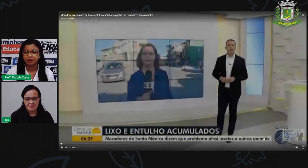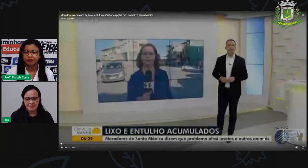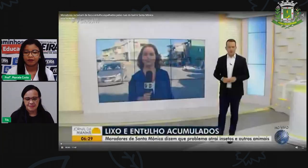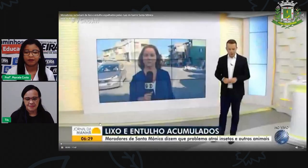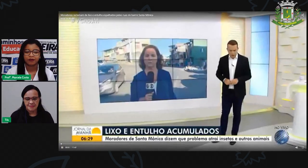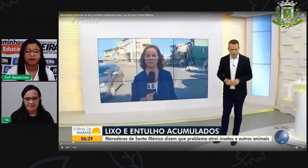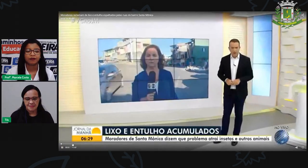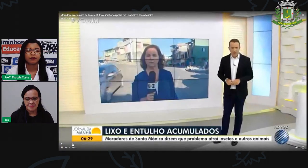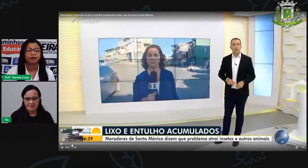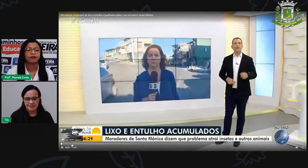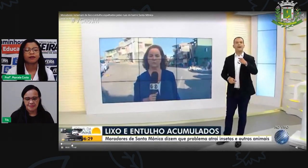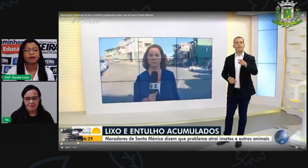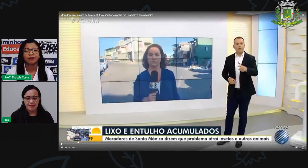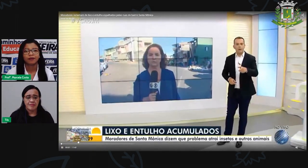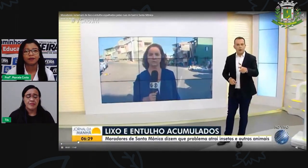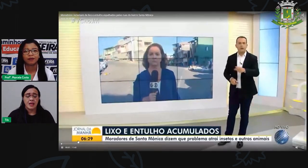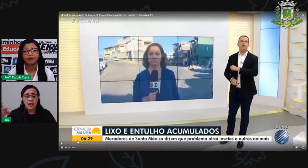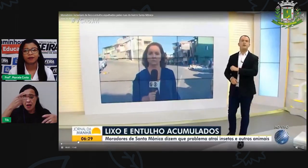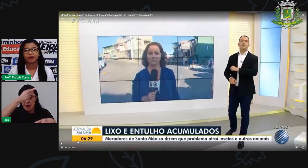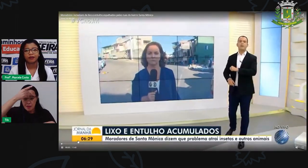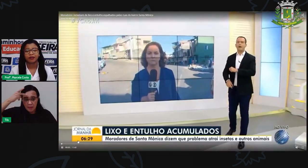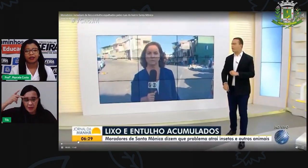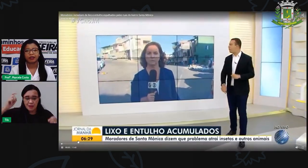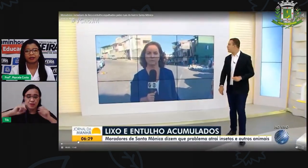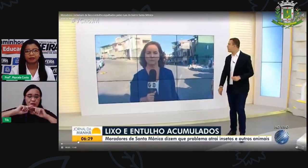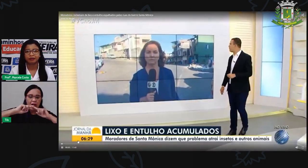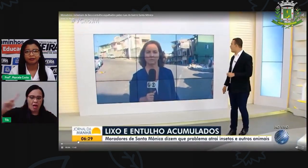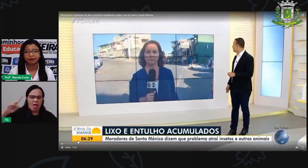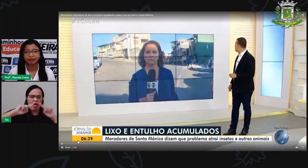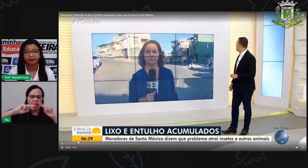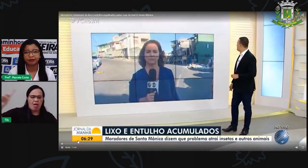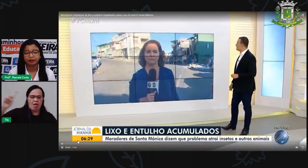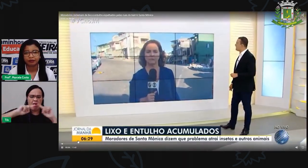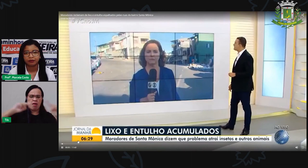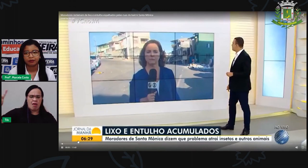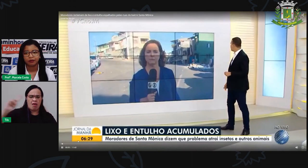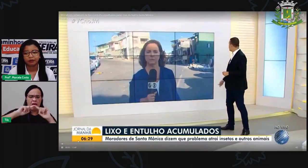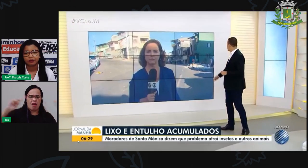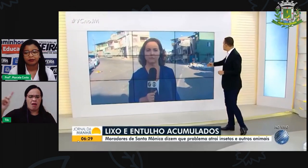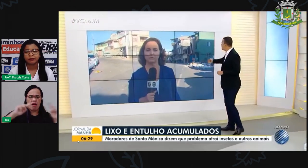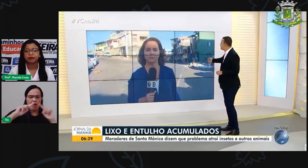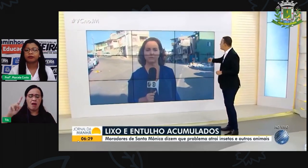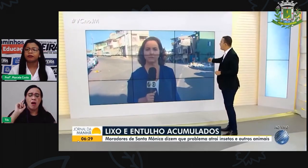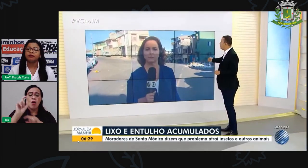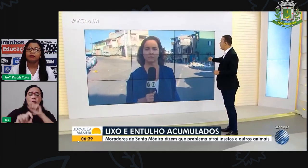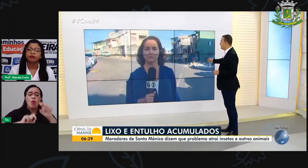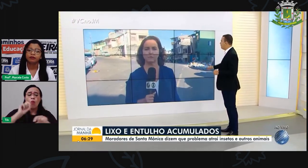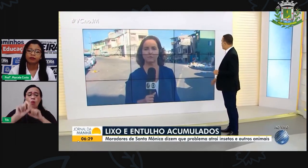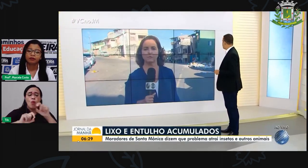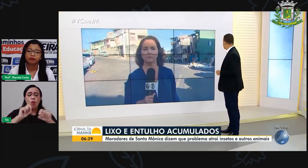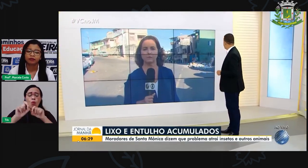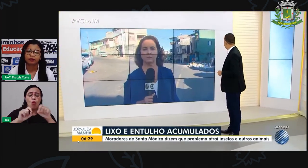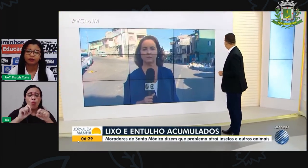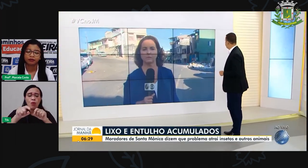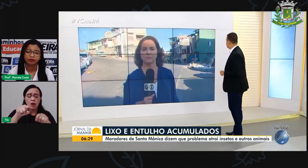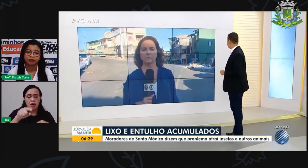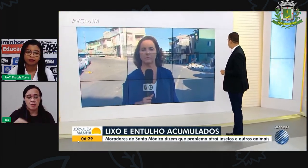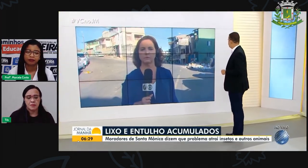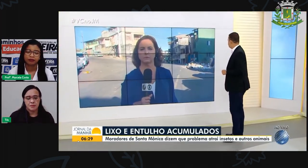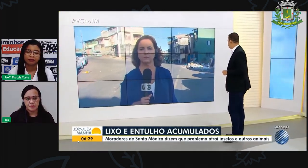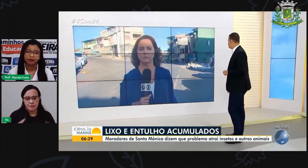A população pediu, reclamou, está na bronca e o Jornal da Manhã foi mostrar de perto. André Silva, o que é isso aqui do seu lado, minha amiga? Me conte.